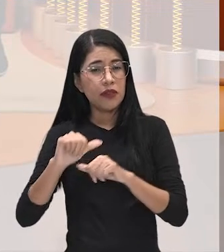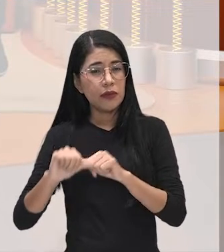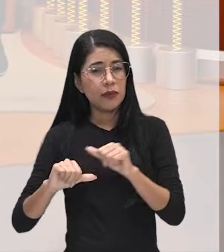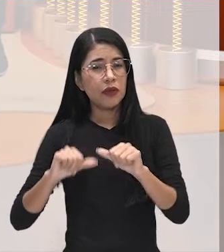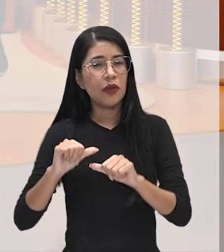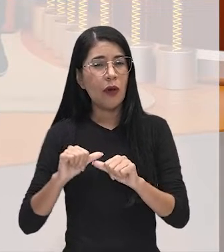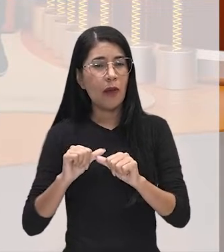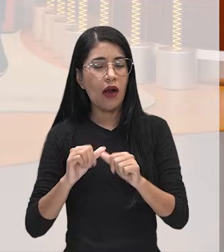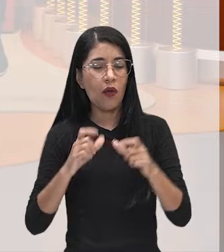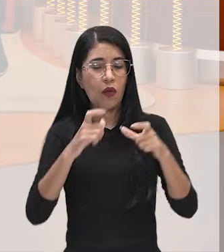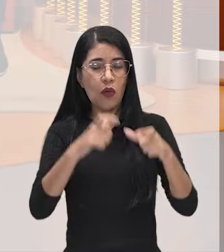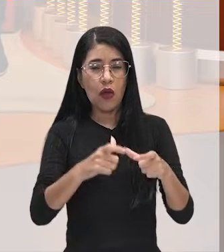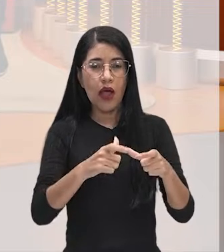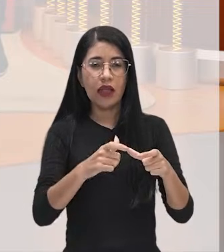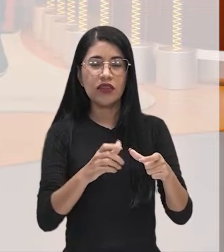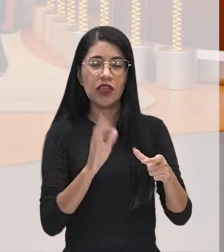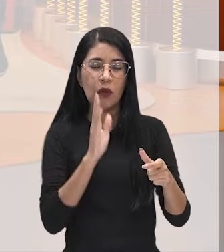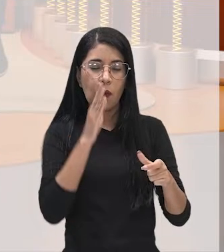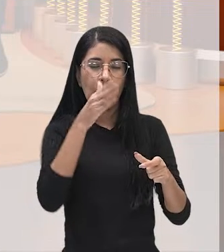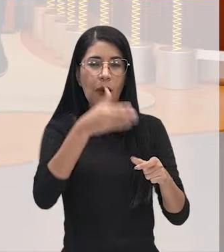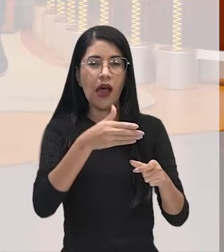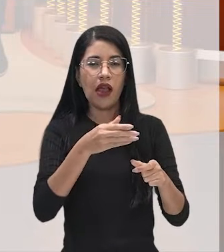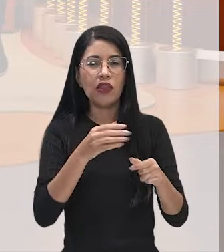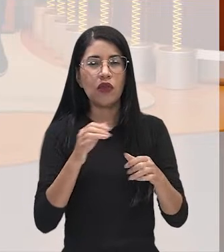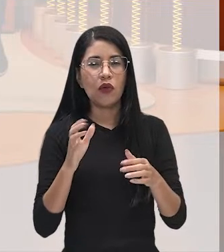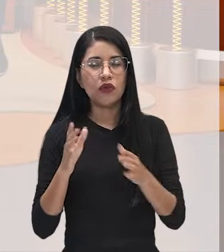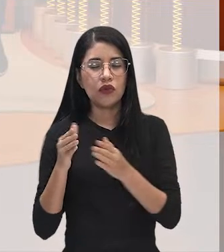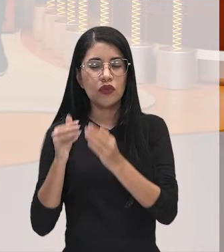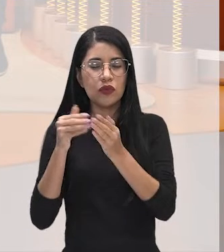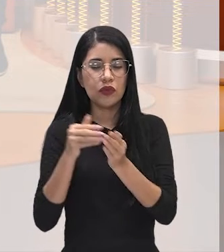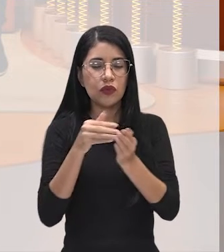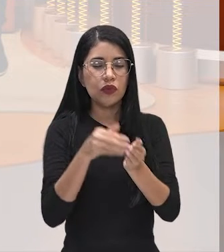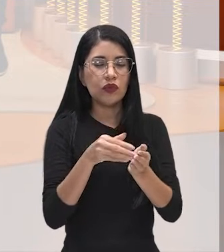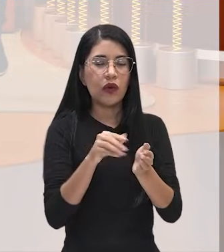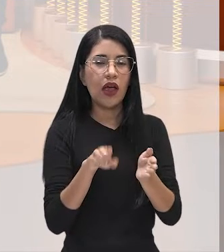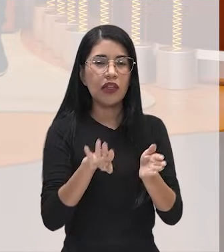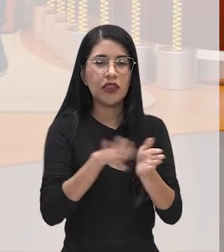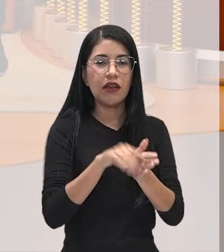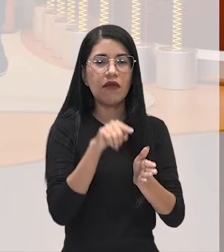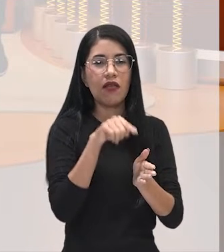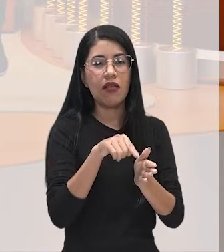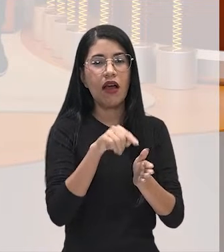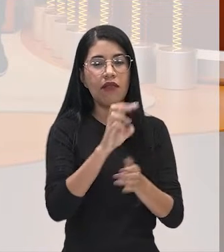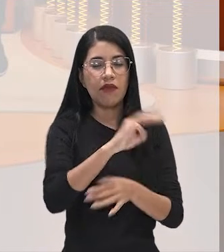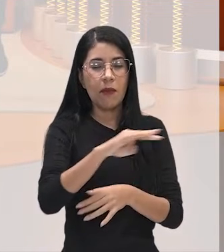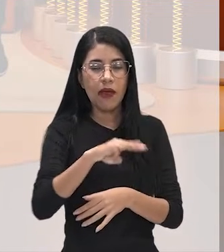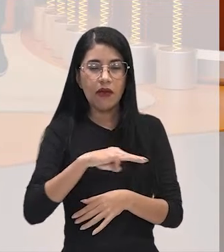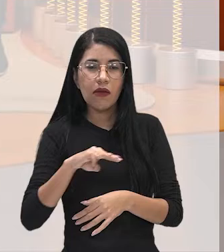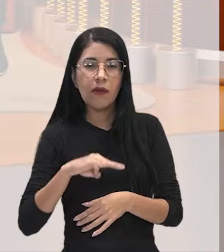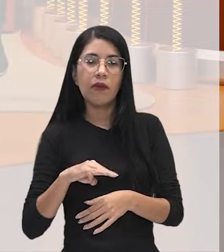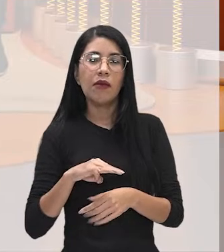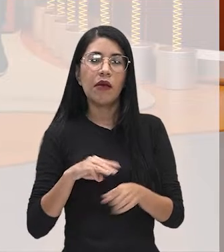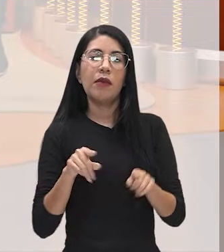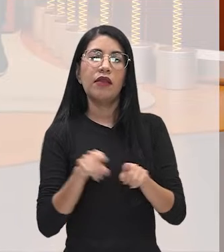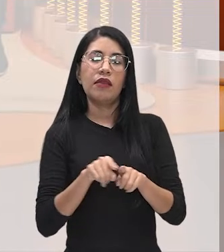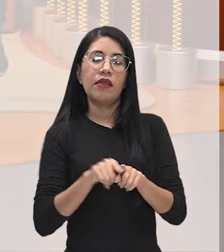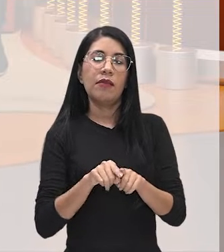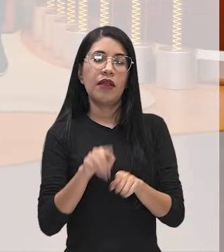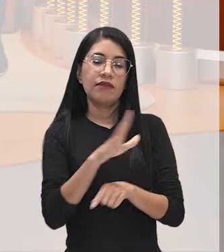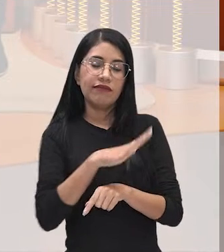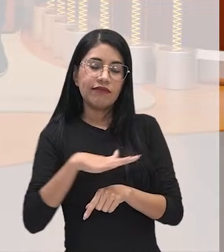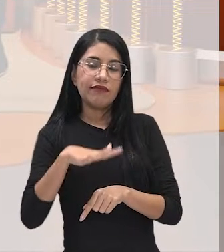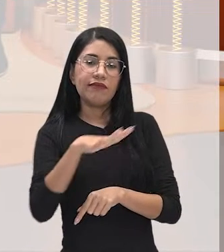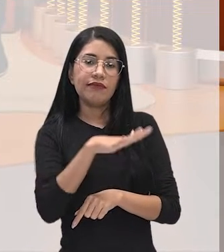de concentração das caravanas que chegavam na Mesopotâmia em direção então àquela